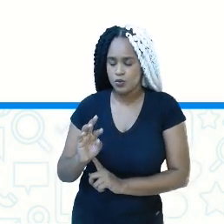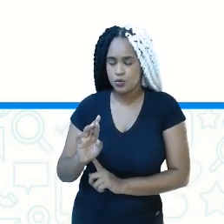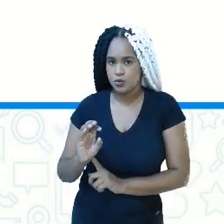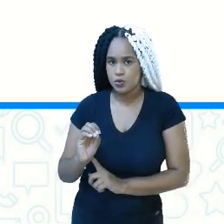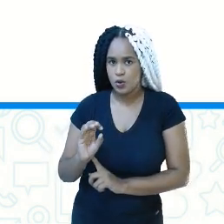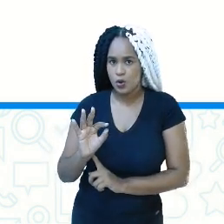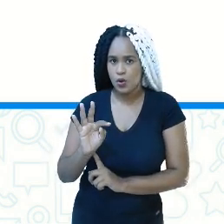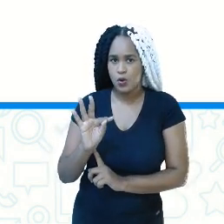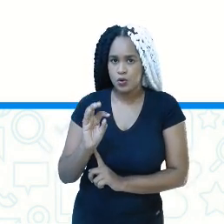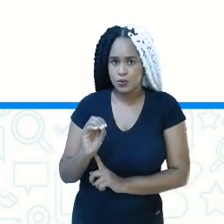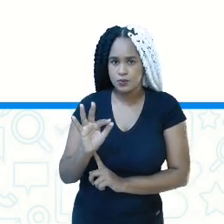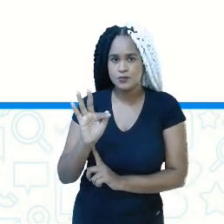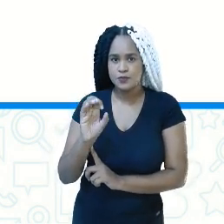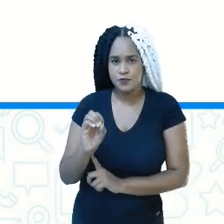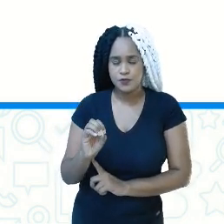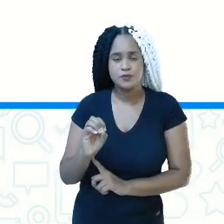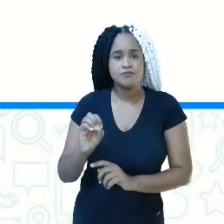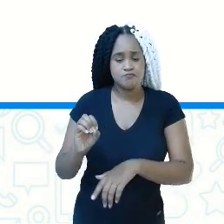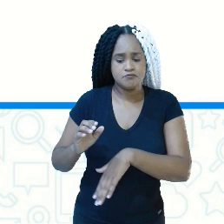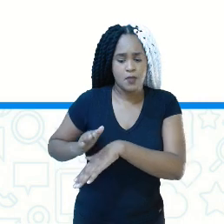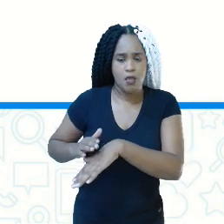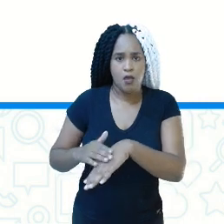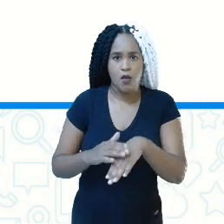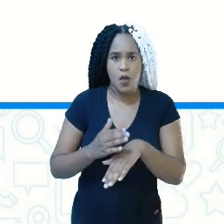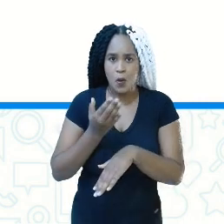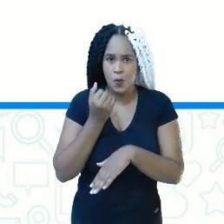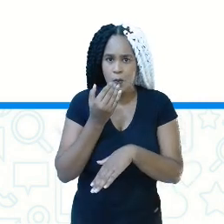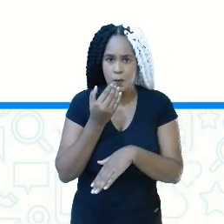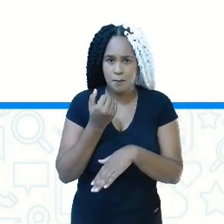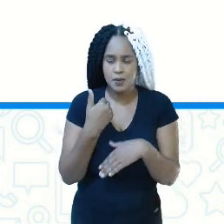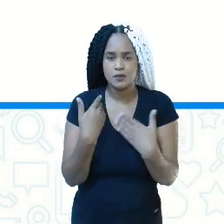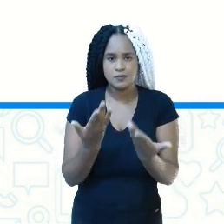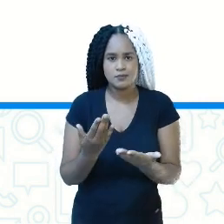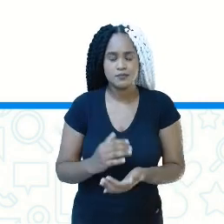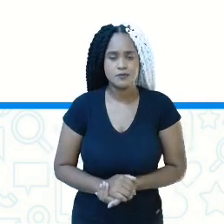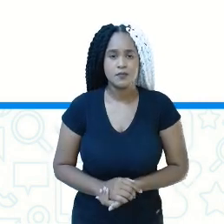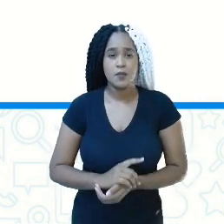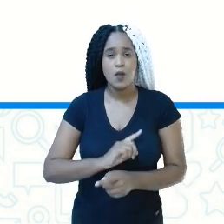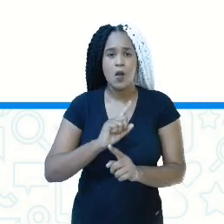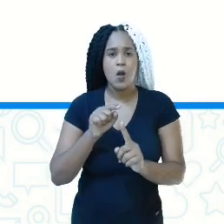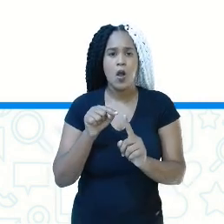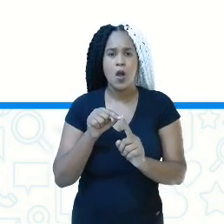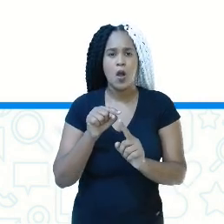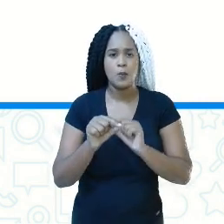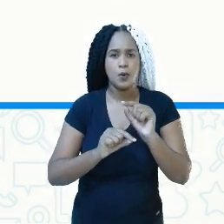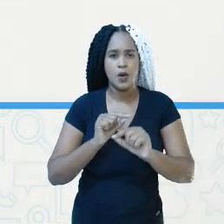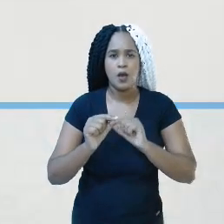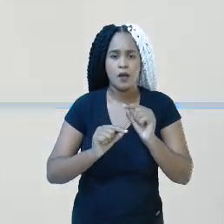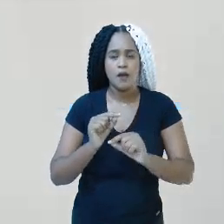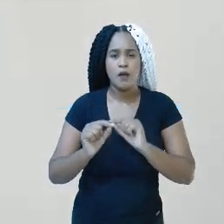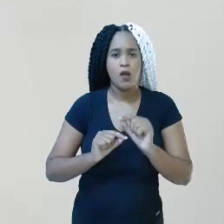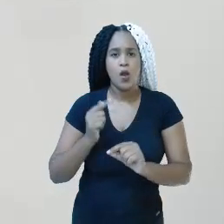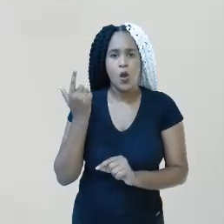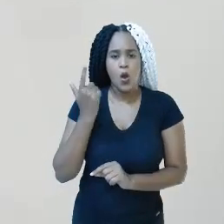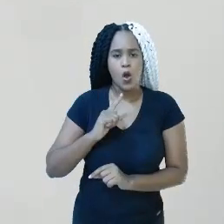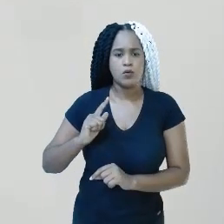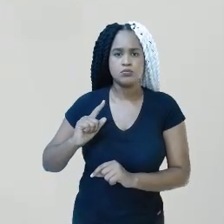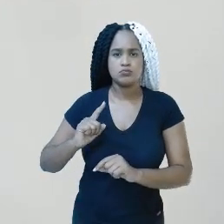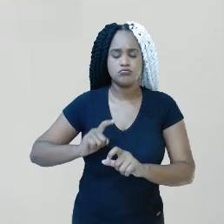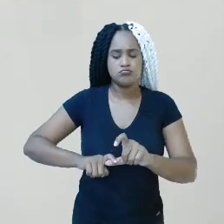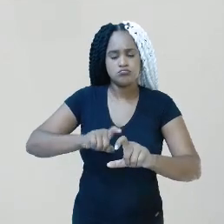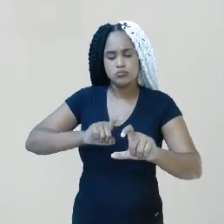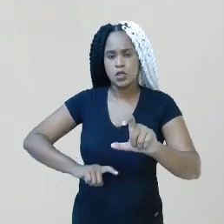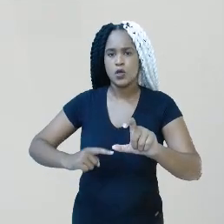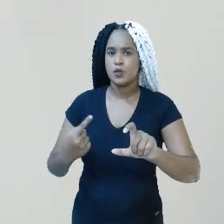cadeia alimentar? A questão dos seres produtores? Pois bem, os autótrofos são os seres produtores,